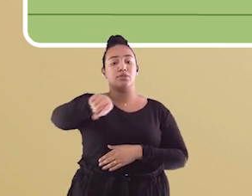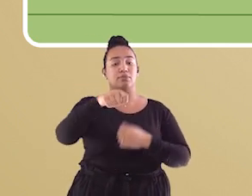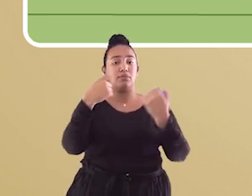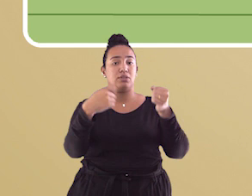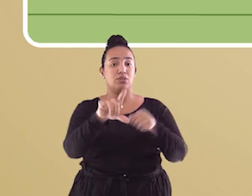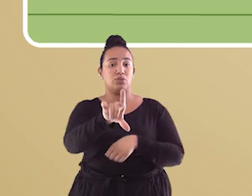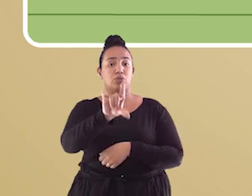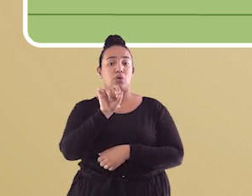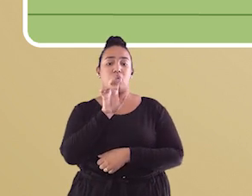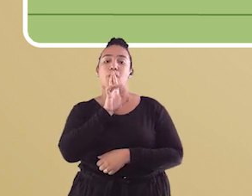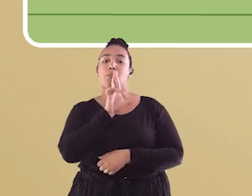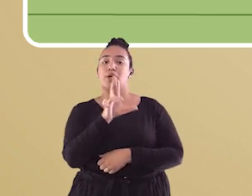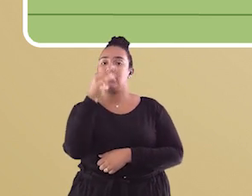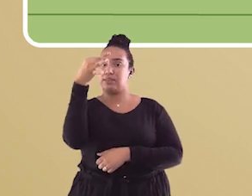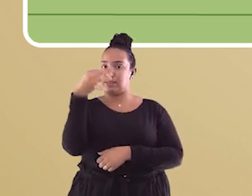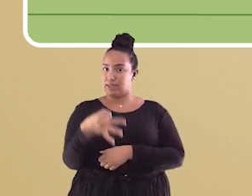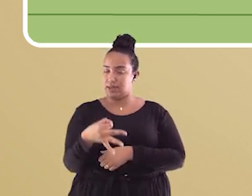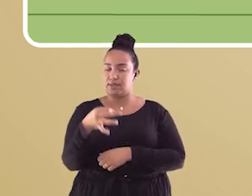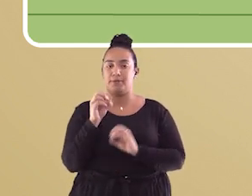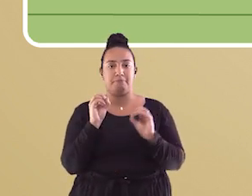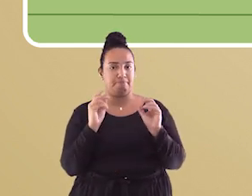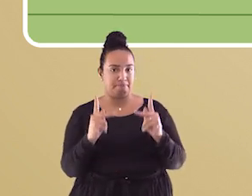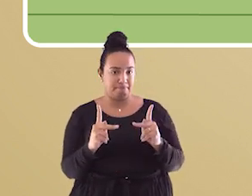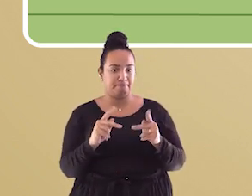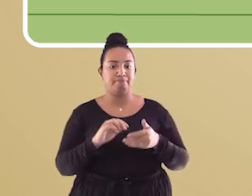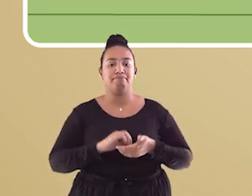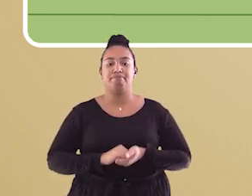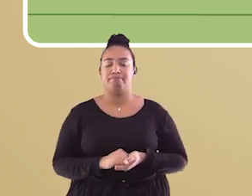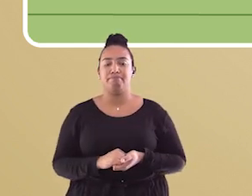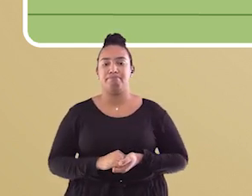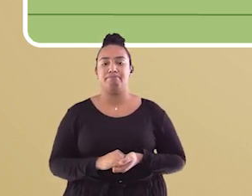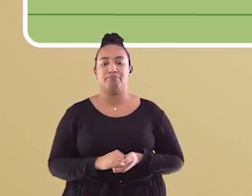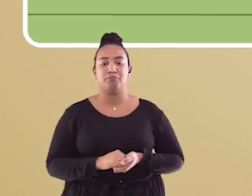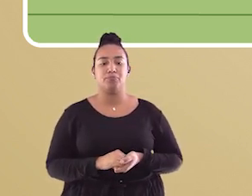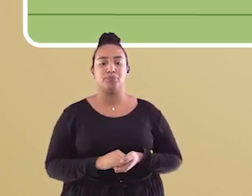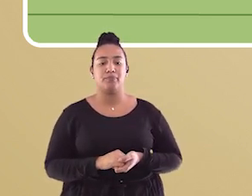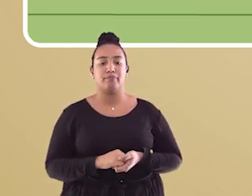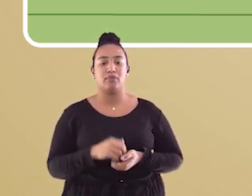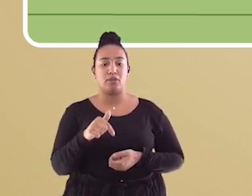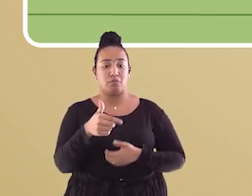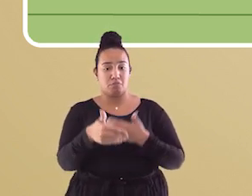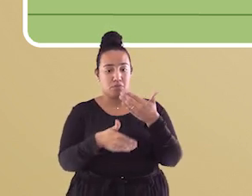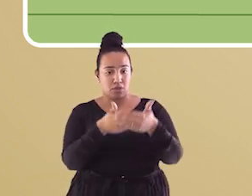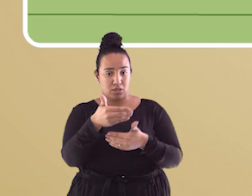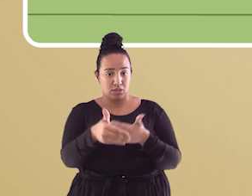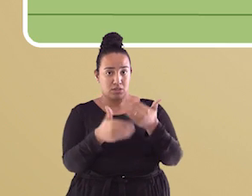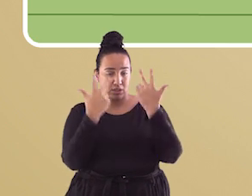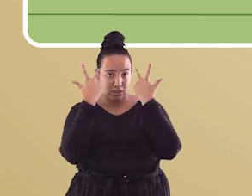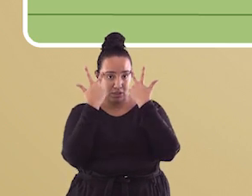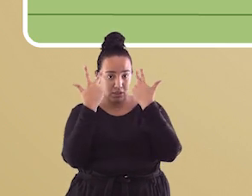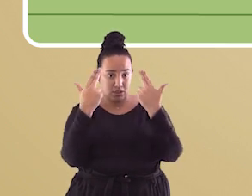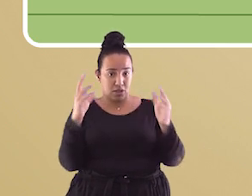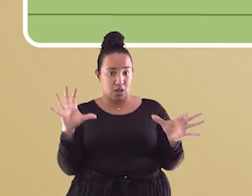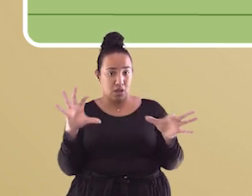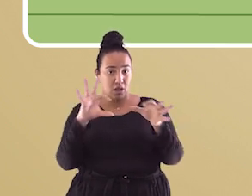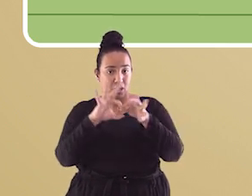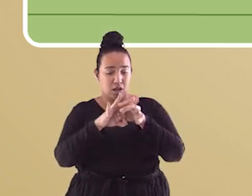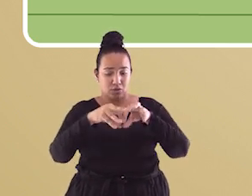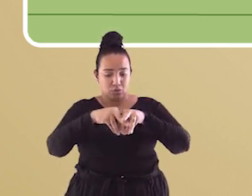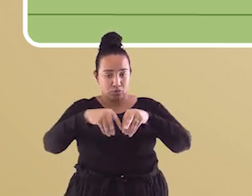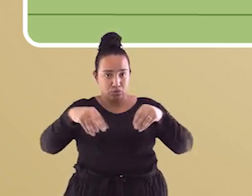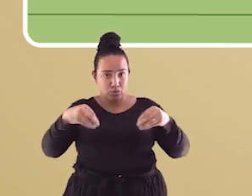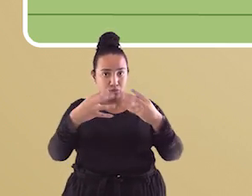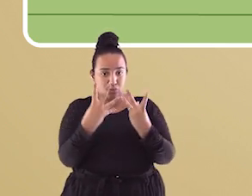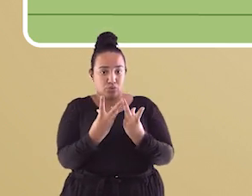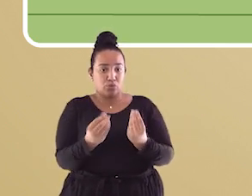certa, ok? Como se chama o processo natural que está ligado ao desgaste do solo? Nós aprendemos sobre isso